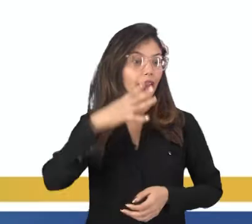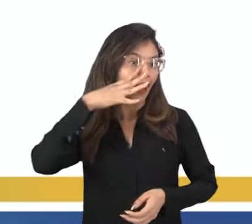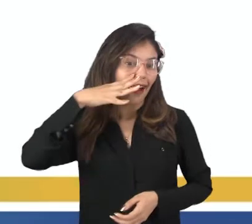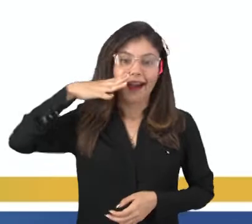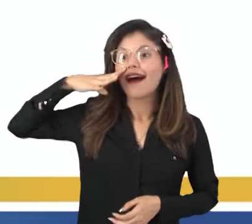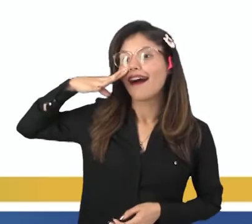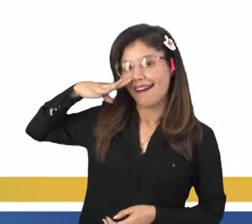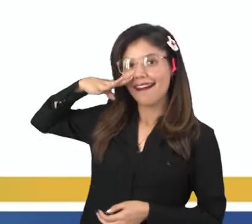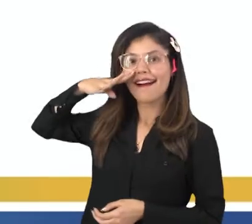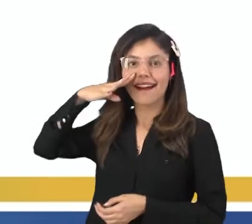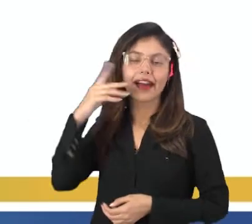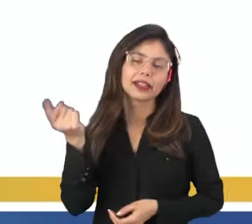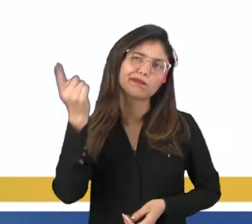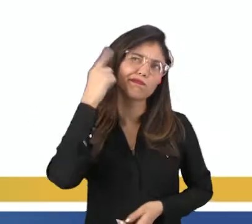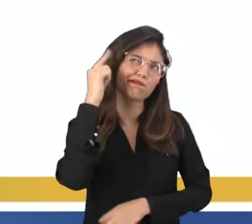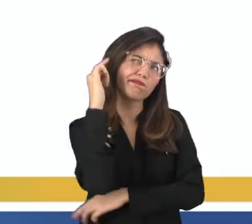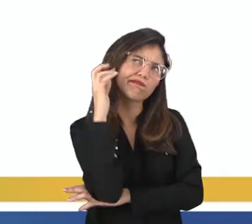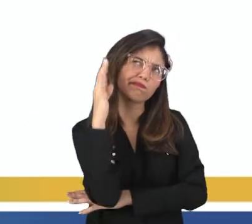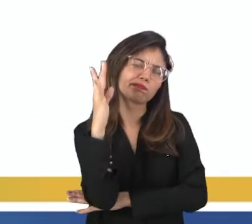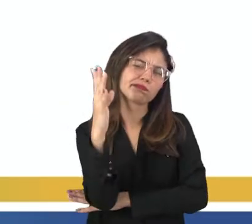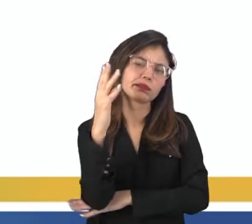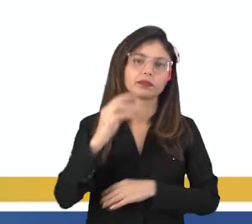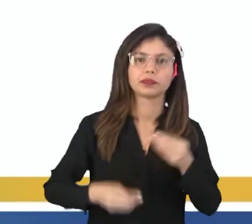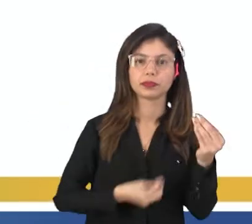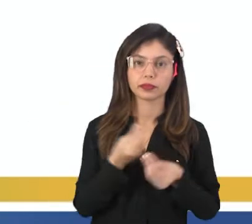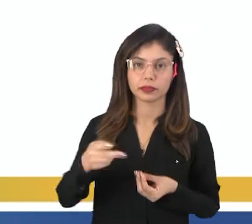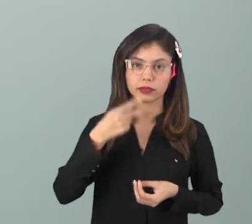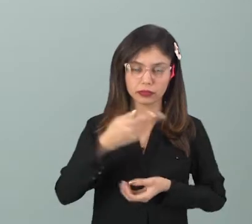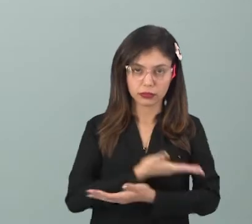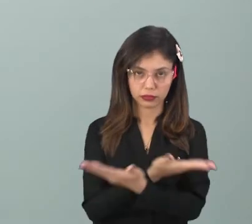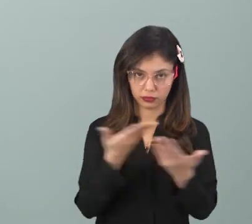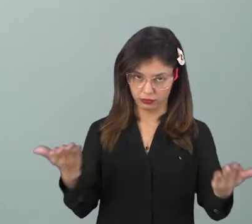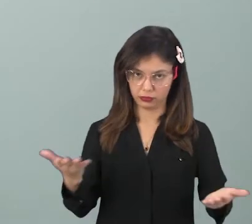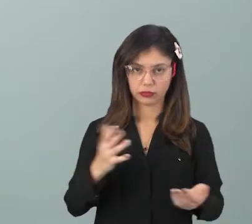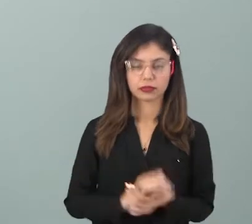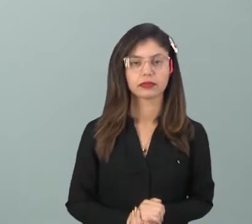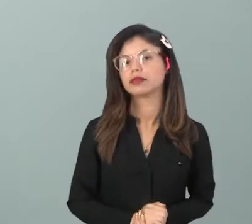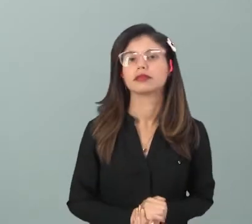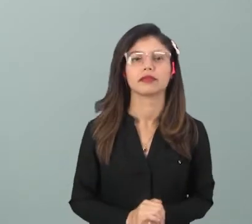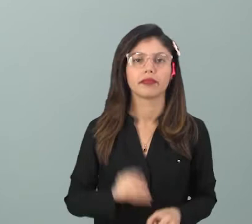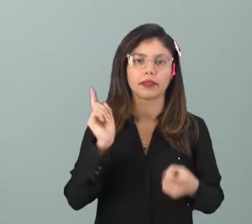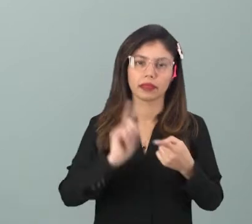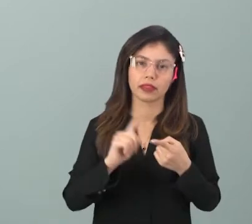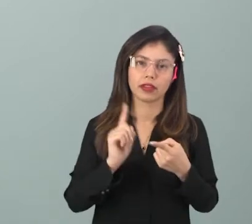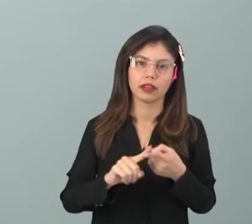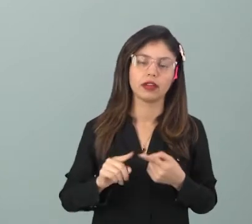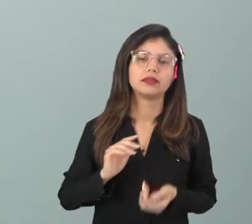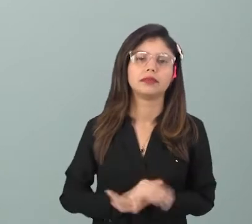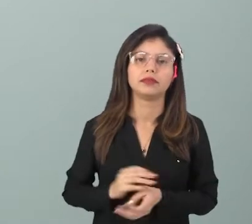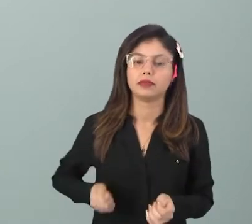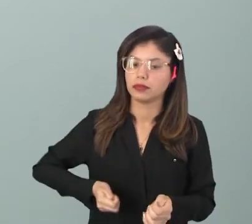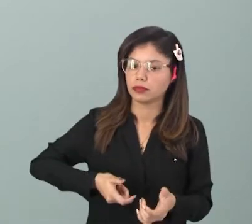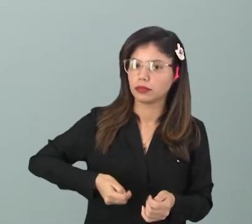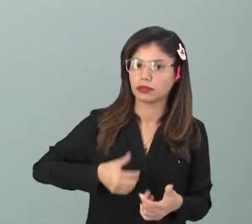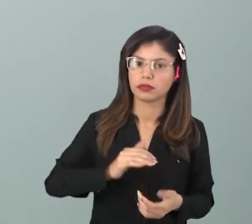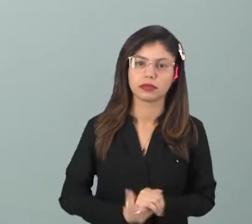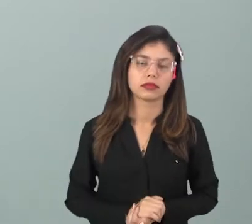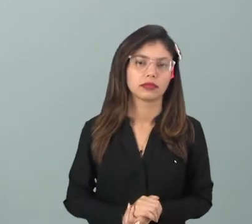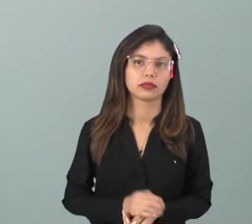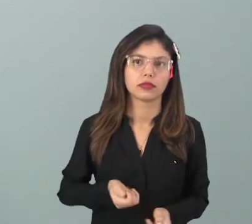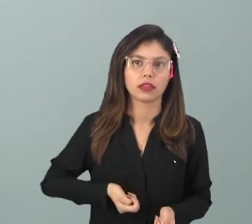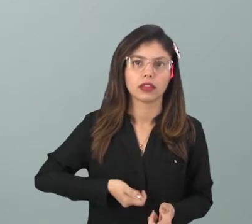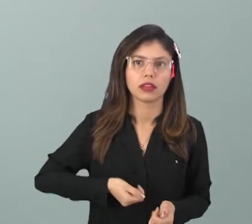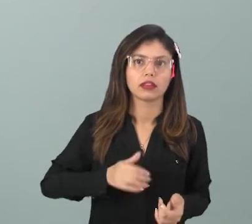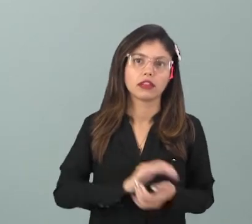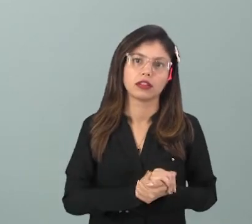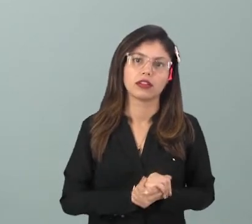encantar e nos fazer refletir Como eu disse para vocês Será apresentado a primeira sugestão de filmes de